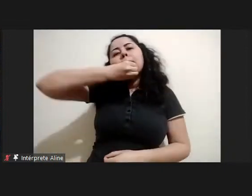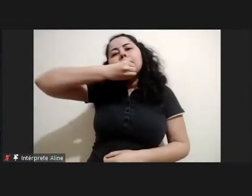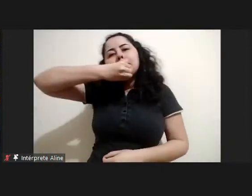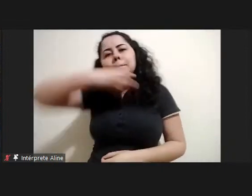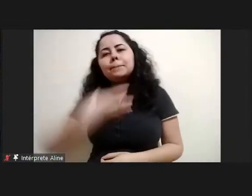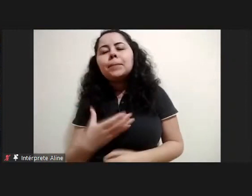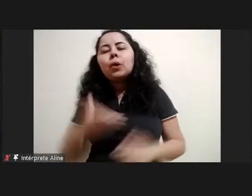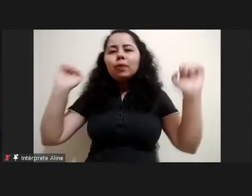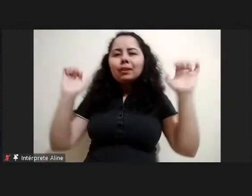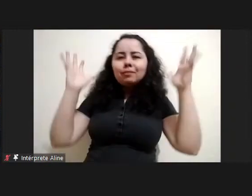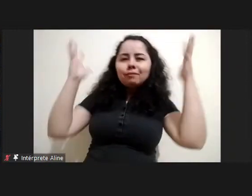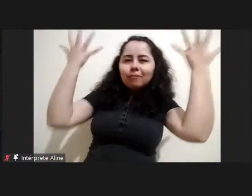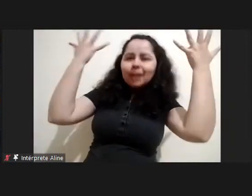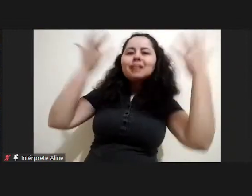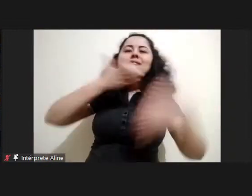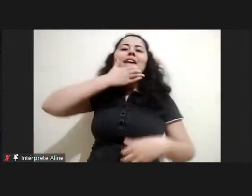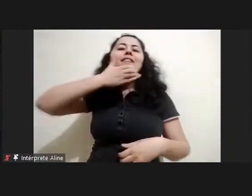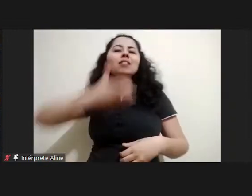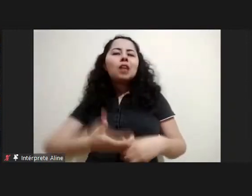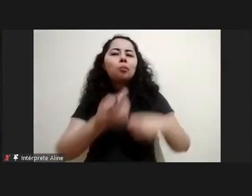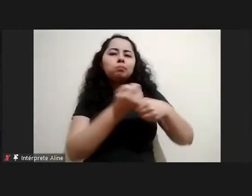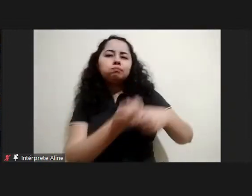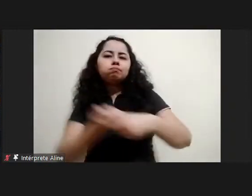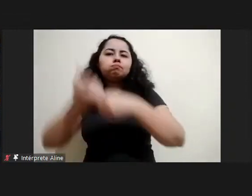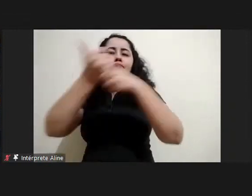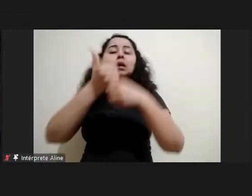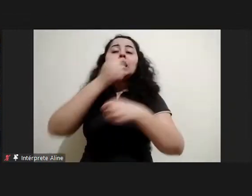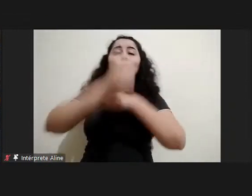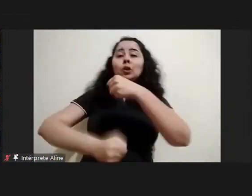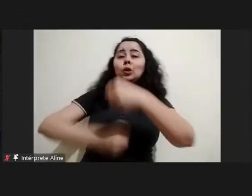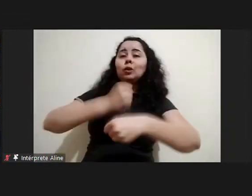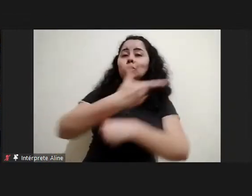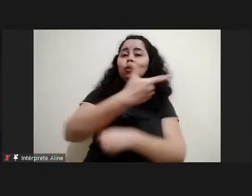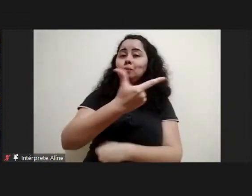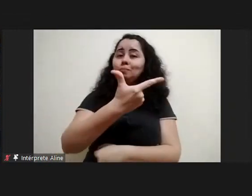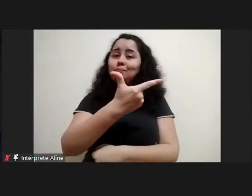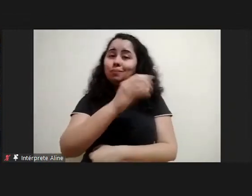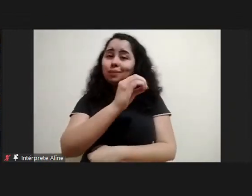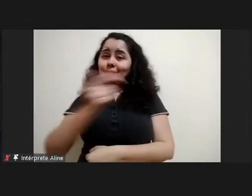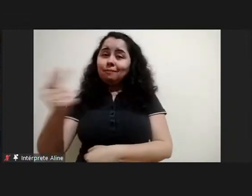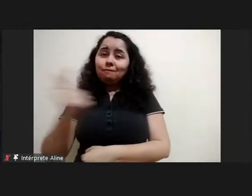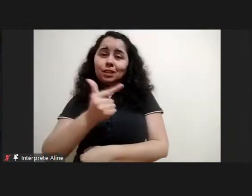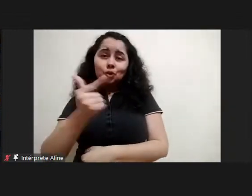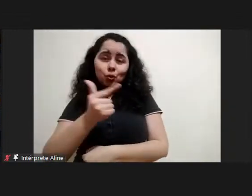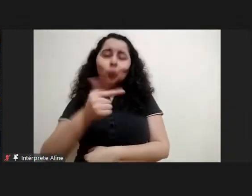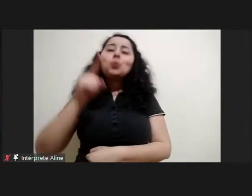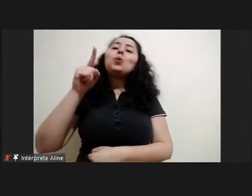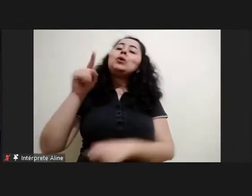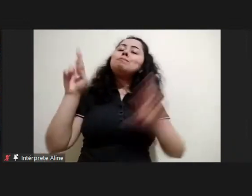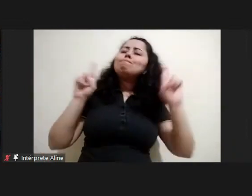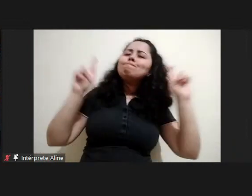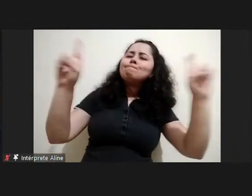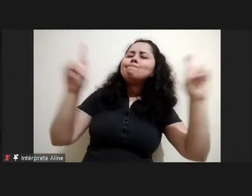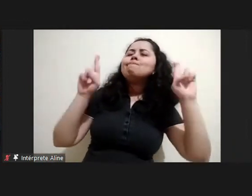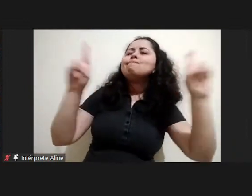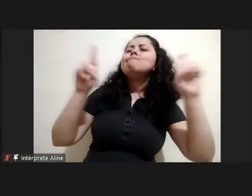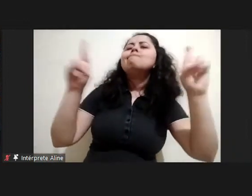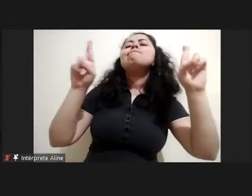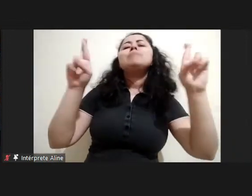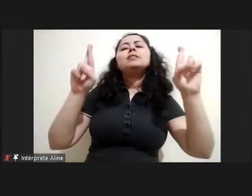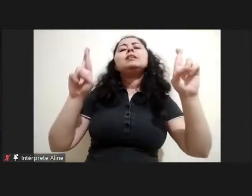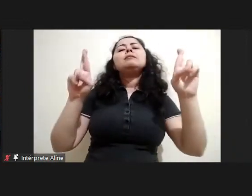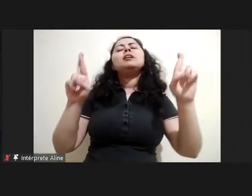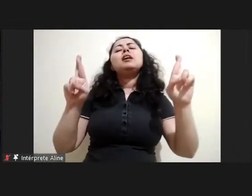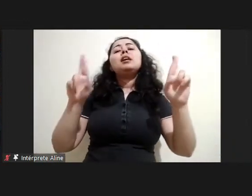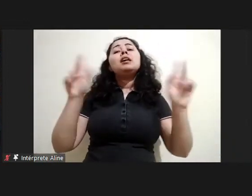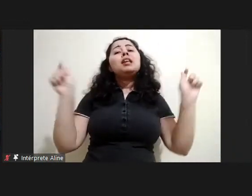ano e que 2022 seja um ano de esperança, um ano em que, com a nossa capacidade, a